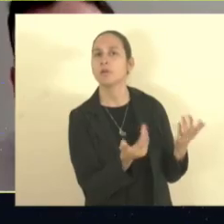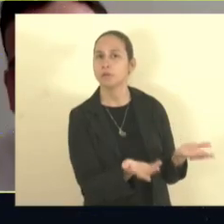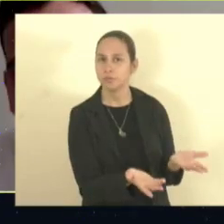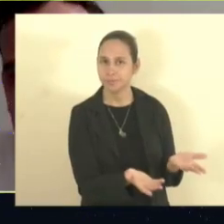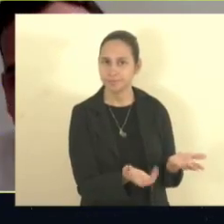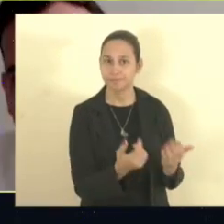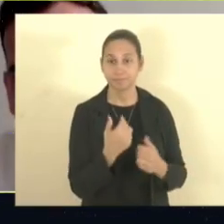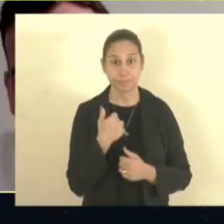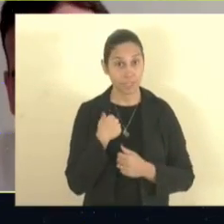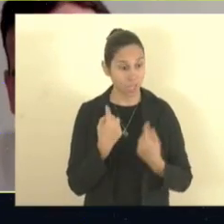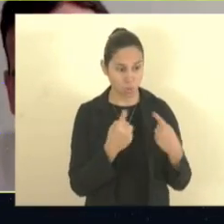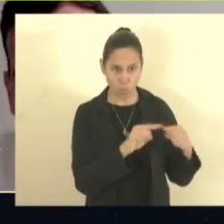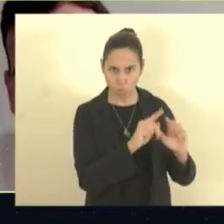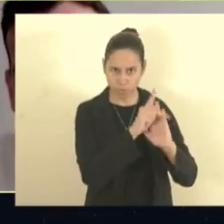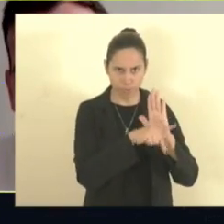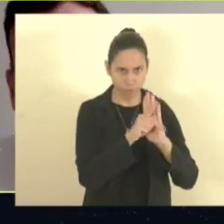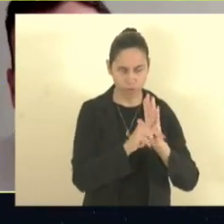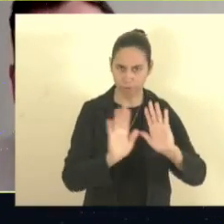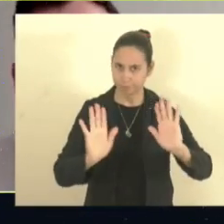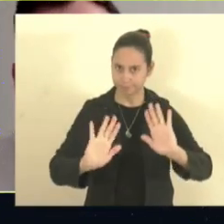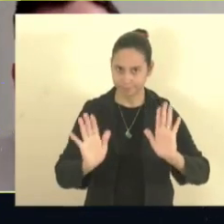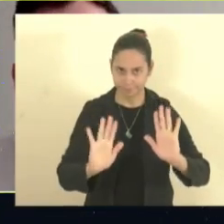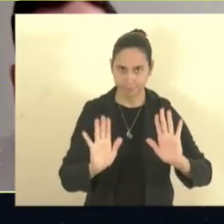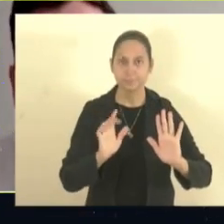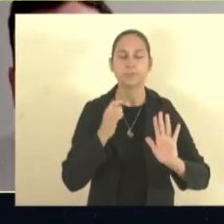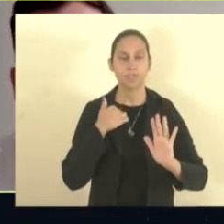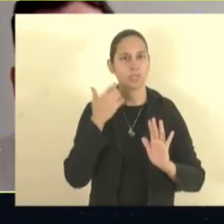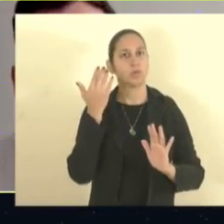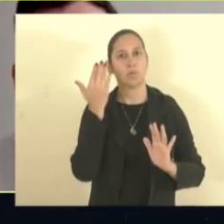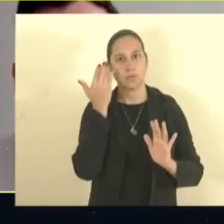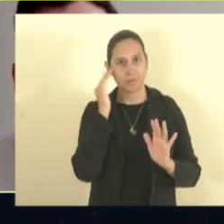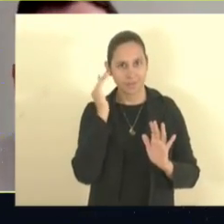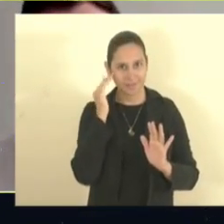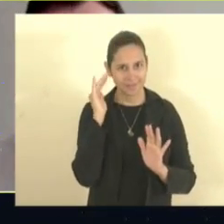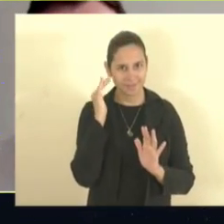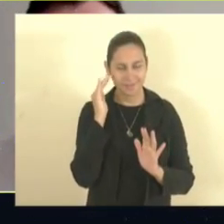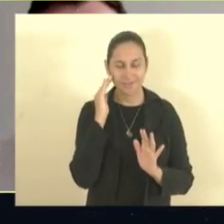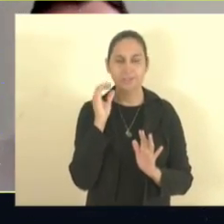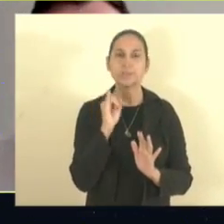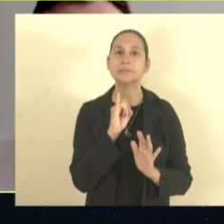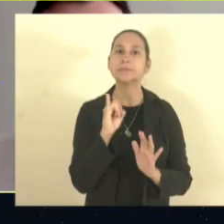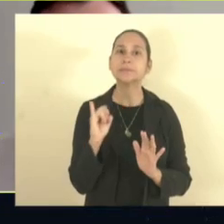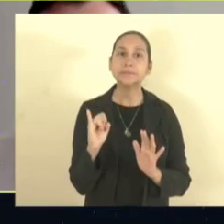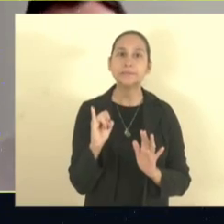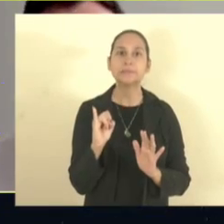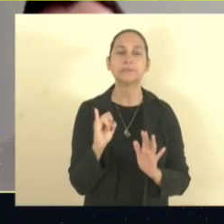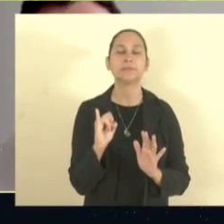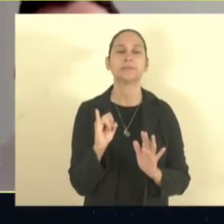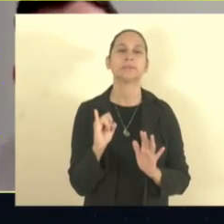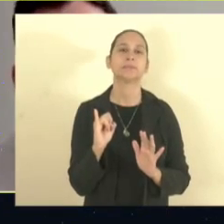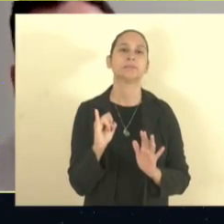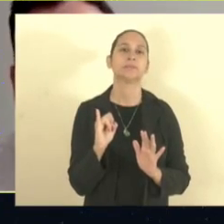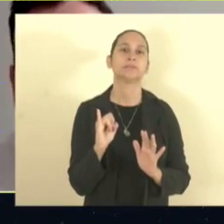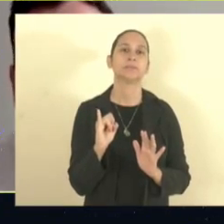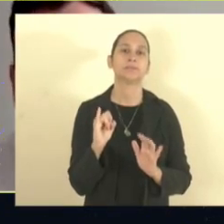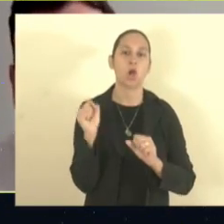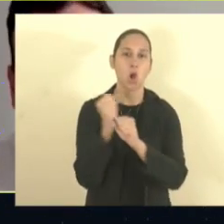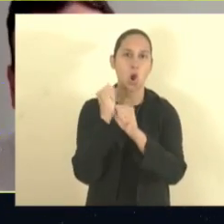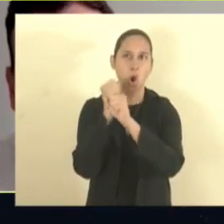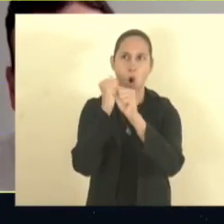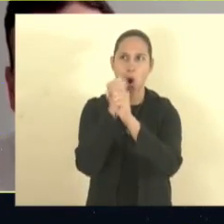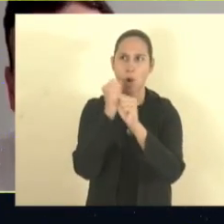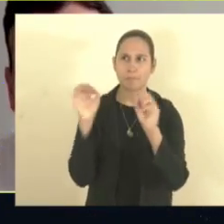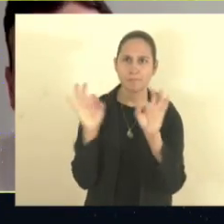eu não sou contrário ao financiamento. Eu entendo que quanto mais anteciparmos as obras do Estado e as